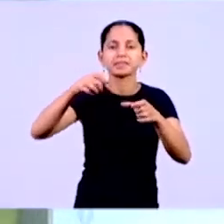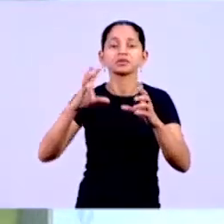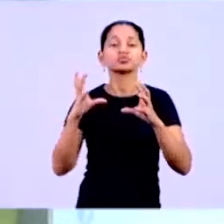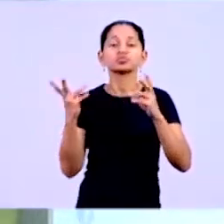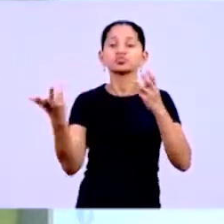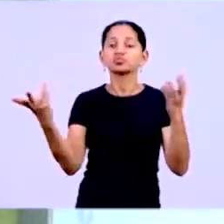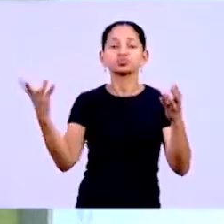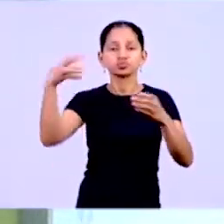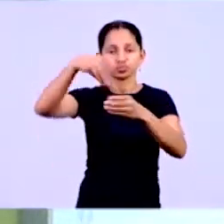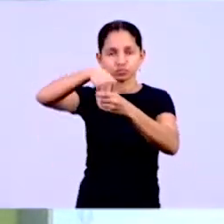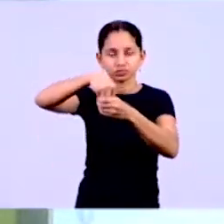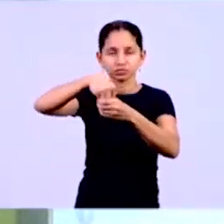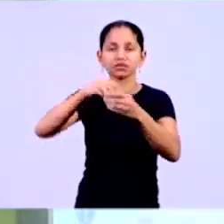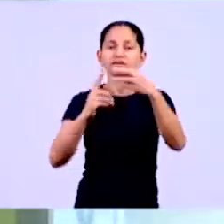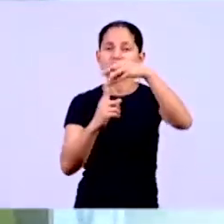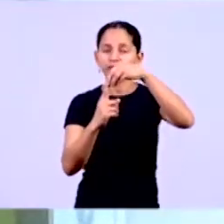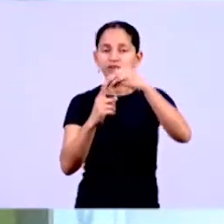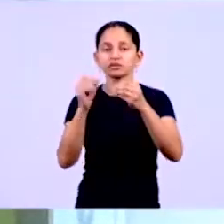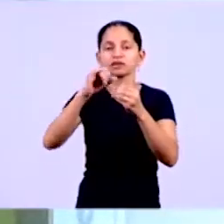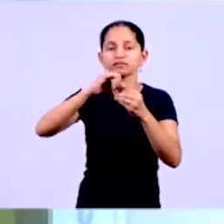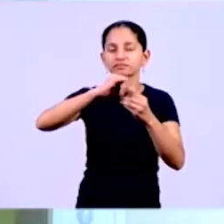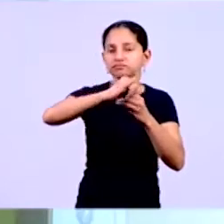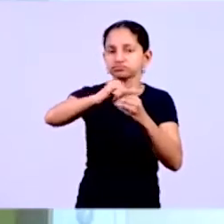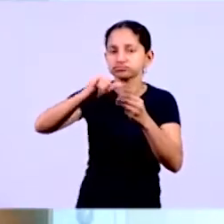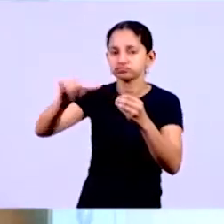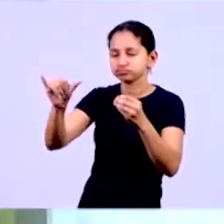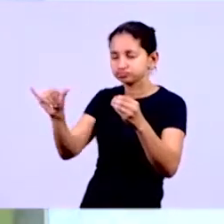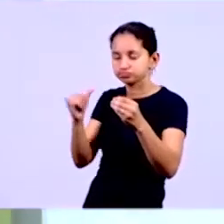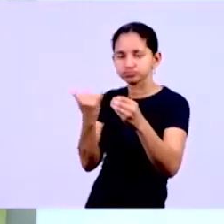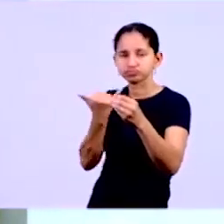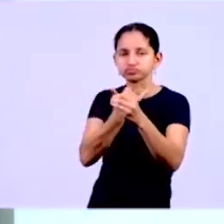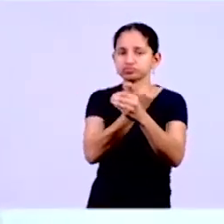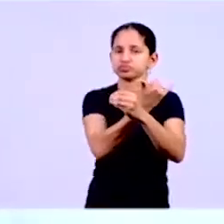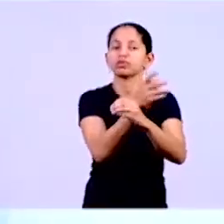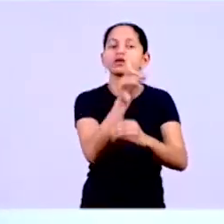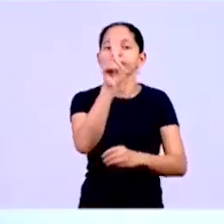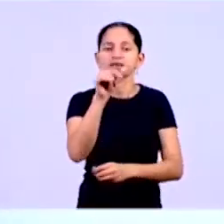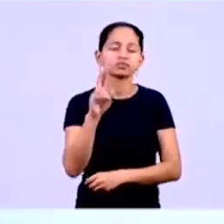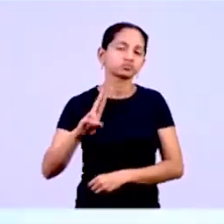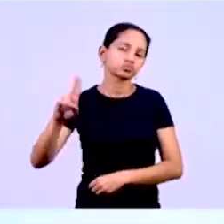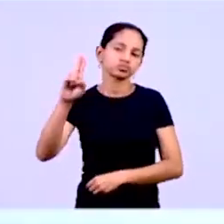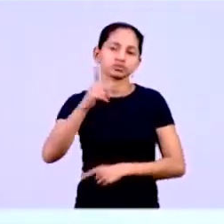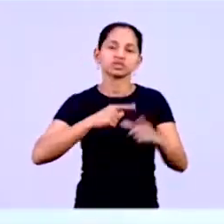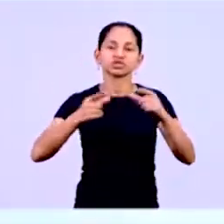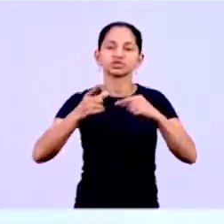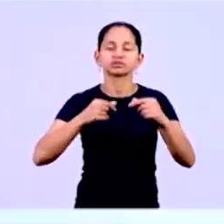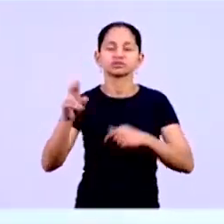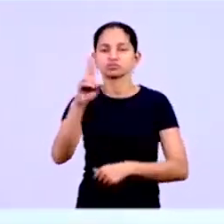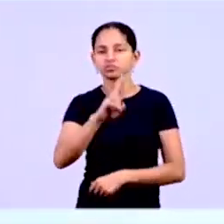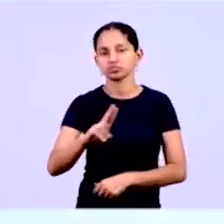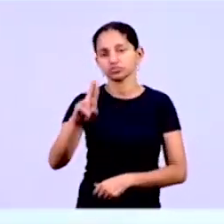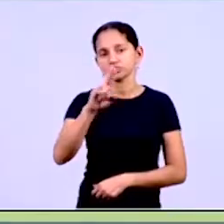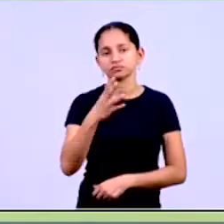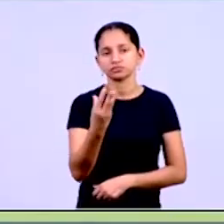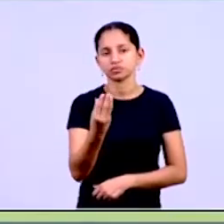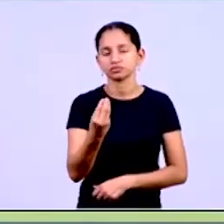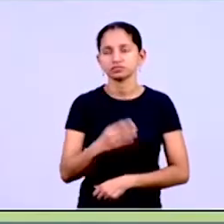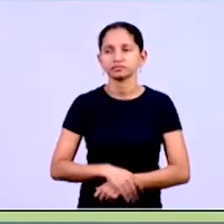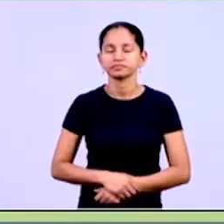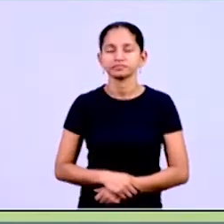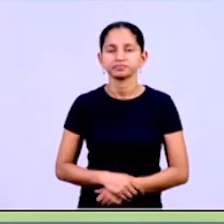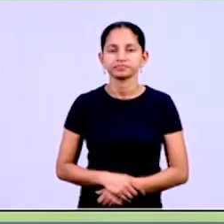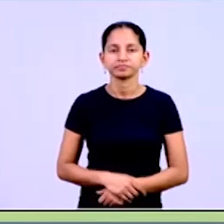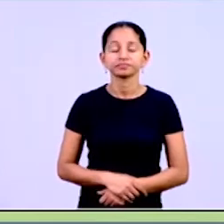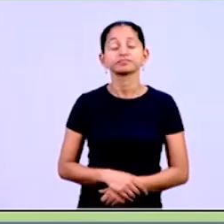tudo para aquele lugar, e daquele lugar se comunica com outros computadores. Então, a estrela é o padrão mais utilizado.